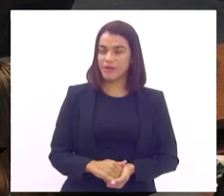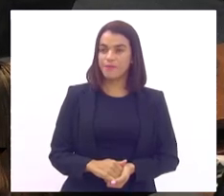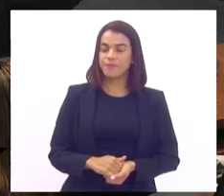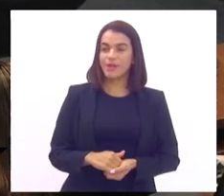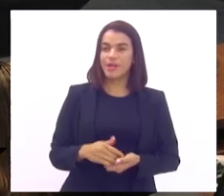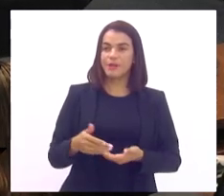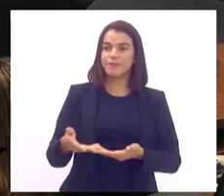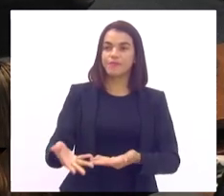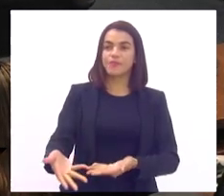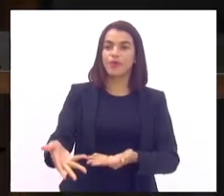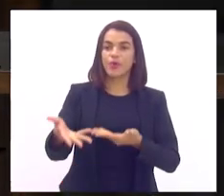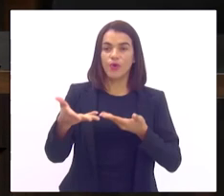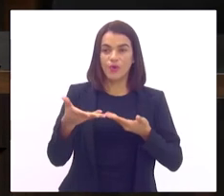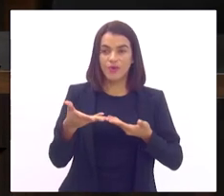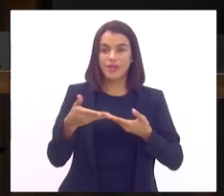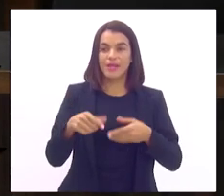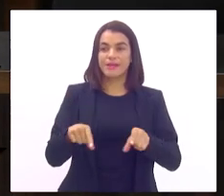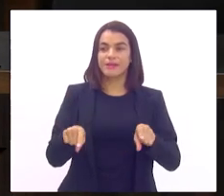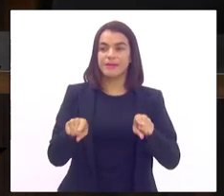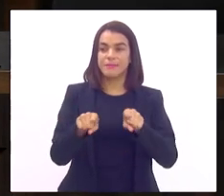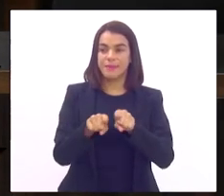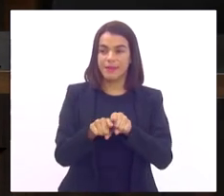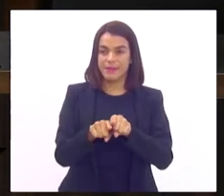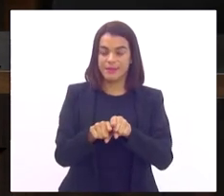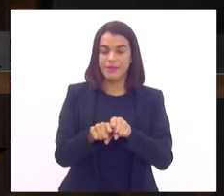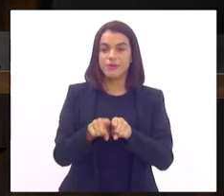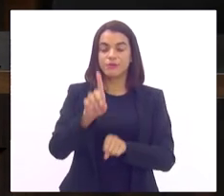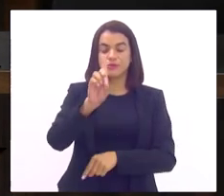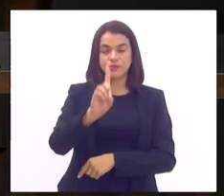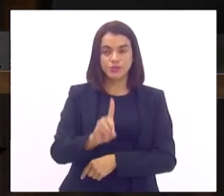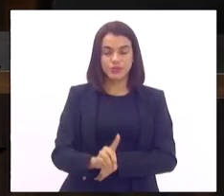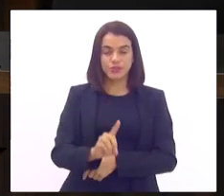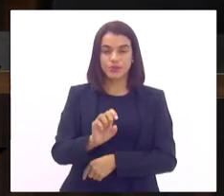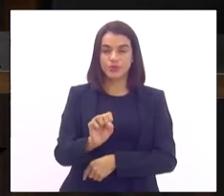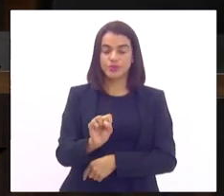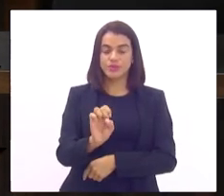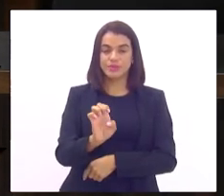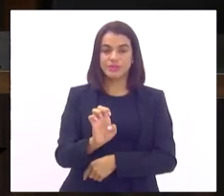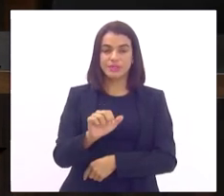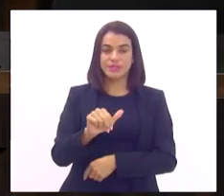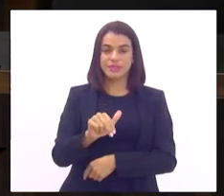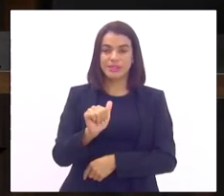Convidar também aqui o diretor do SENAC,